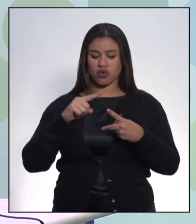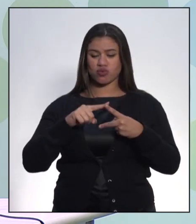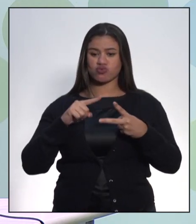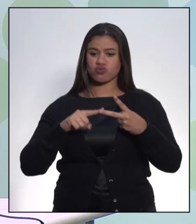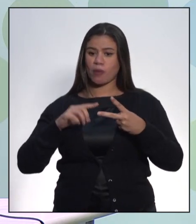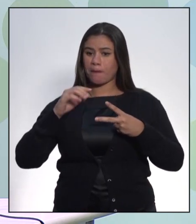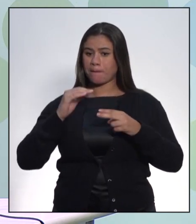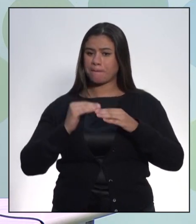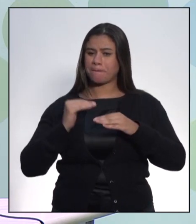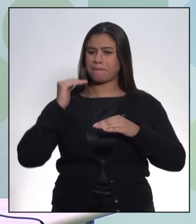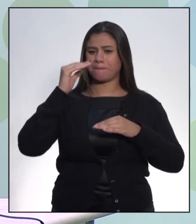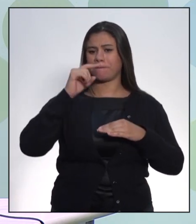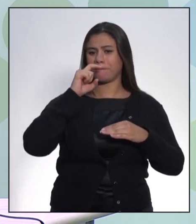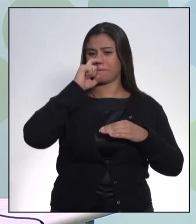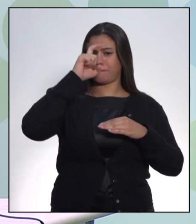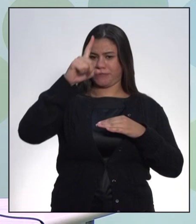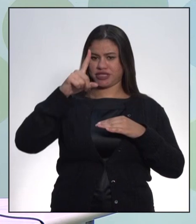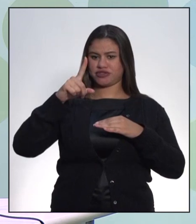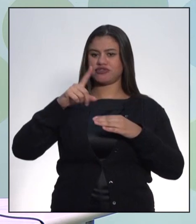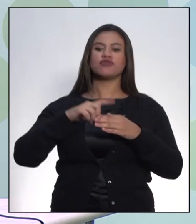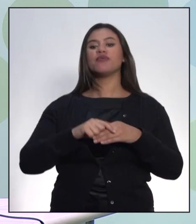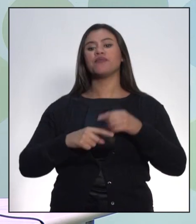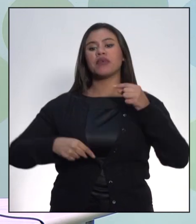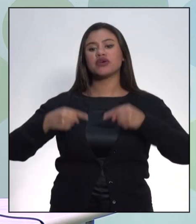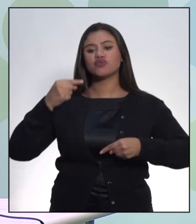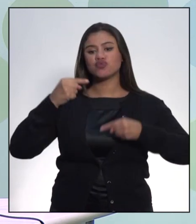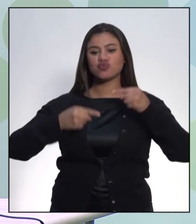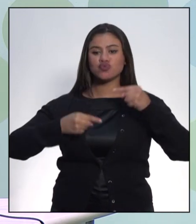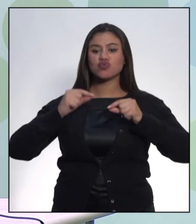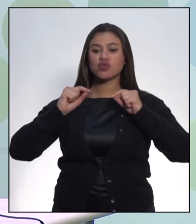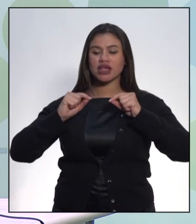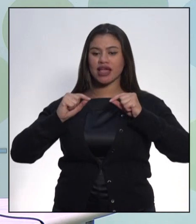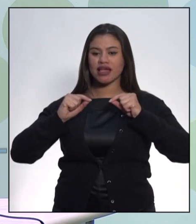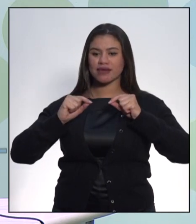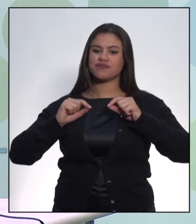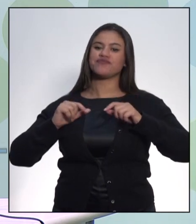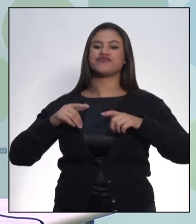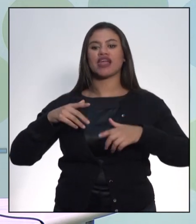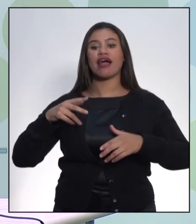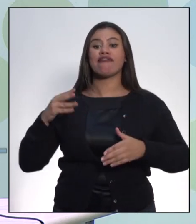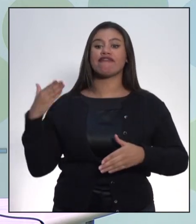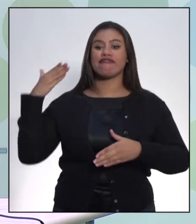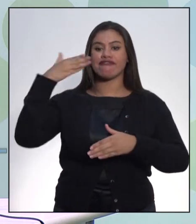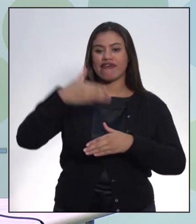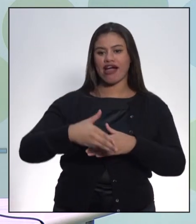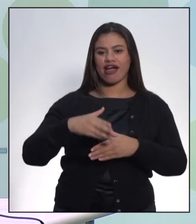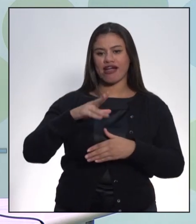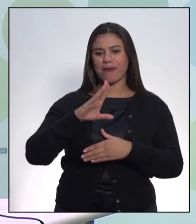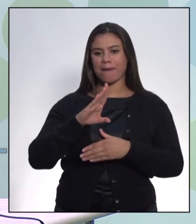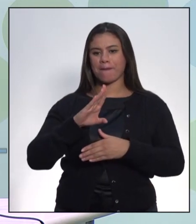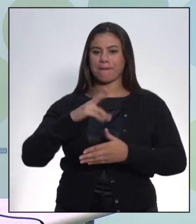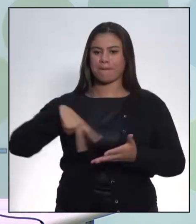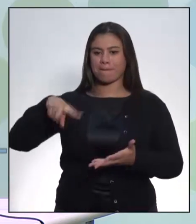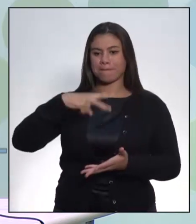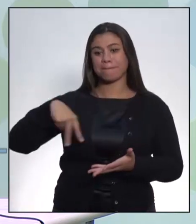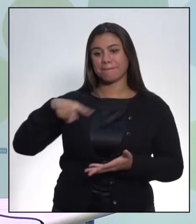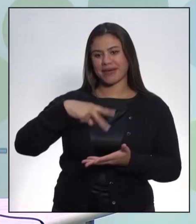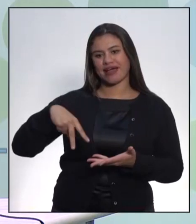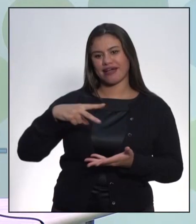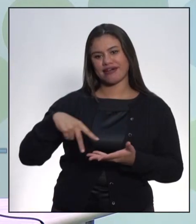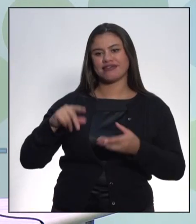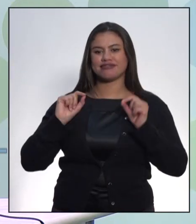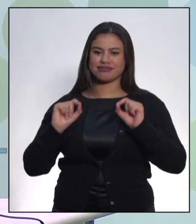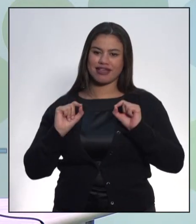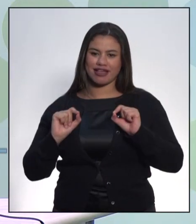outro, né? Mas sim, o conflito aí é quem no final irá ao baile. É o que a gente está perguntando aí ao longo do texto, né? O conflito